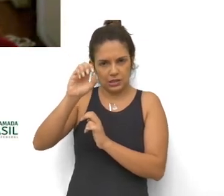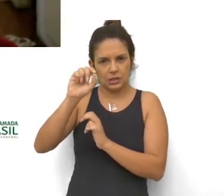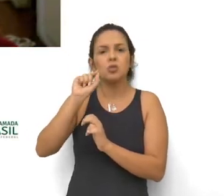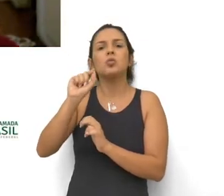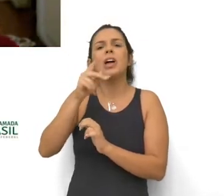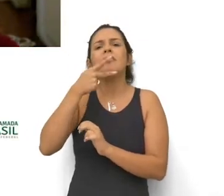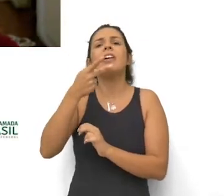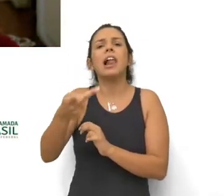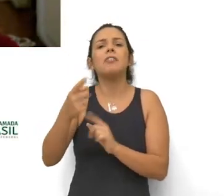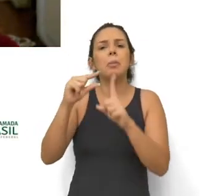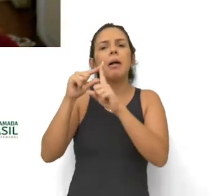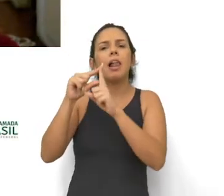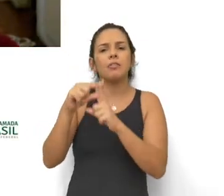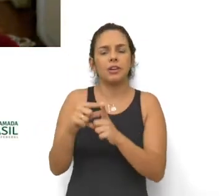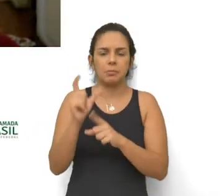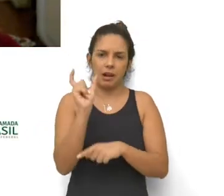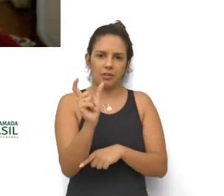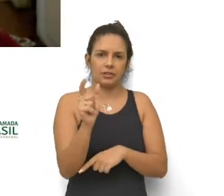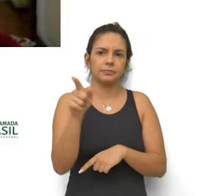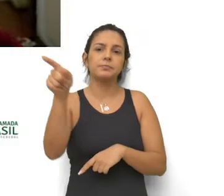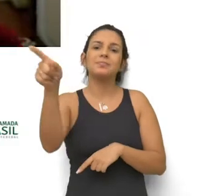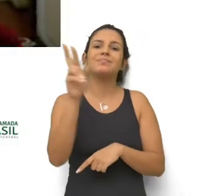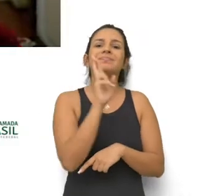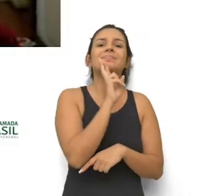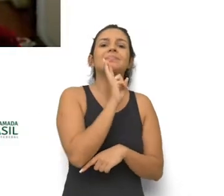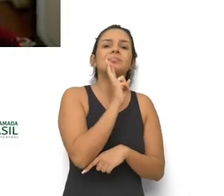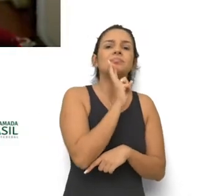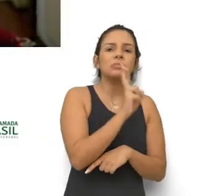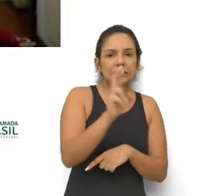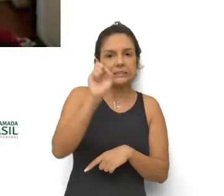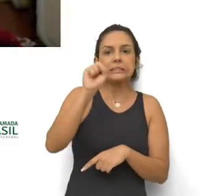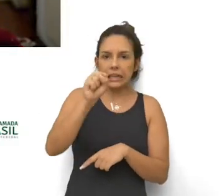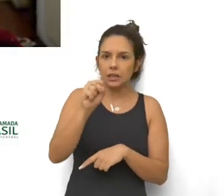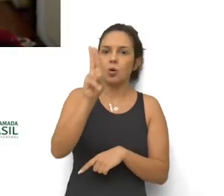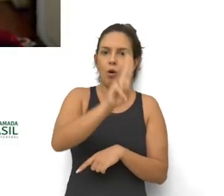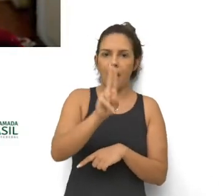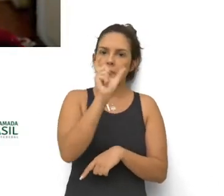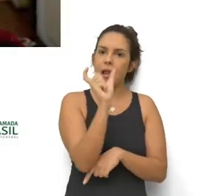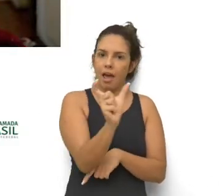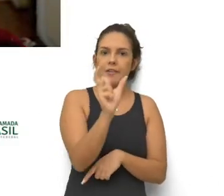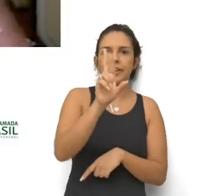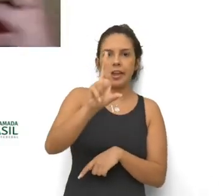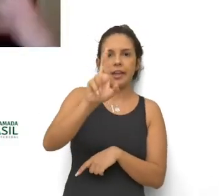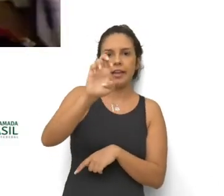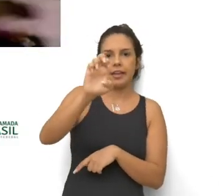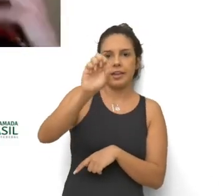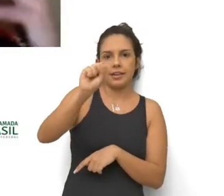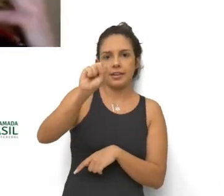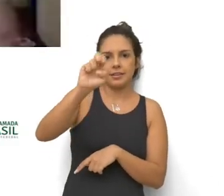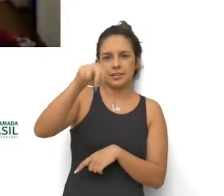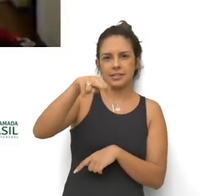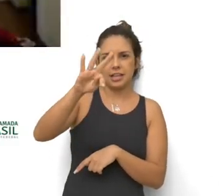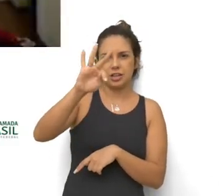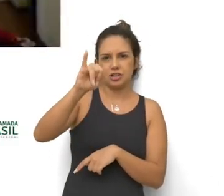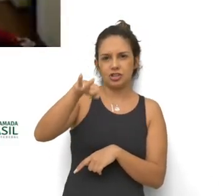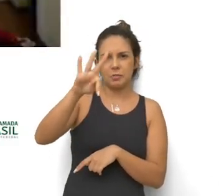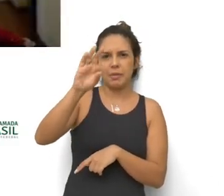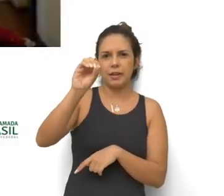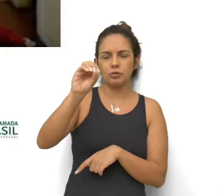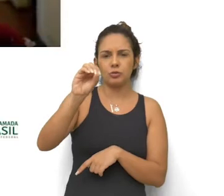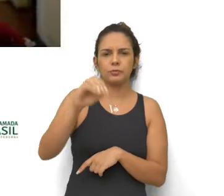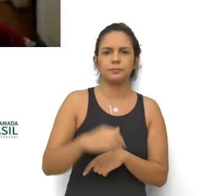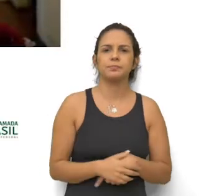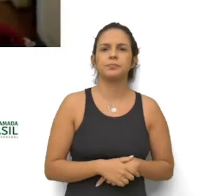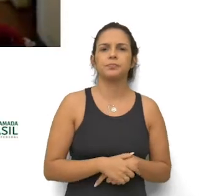como ressentimento? Sim, ele usa essa palavra, ressentimento. Uhum. Ele tem aquela coisa do super-homem, do homem que